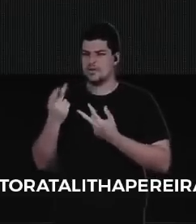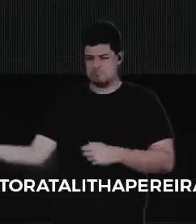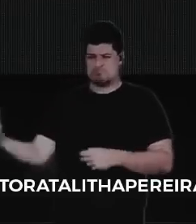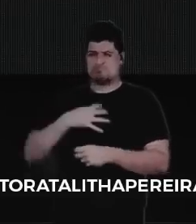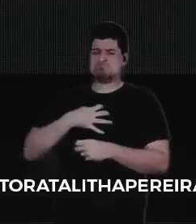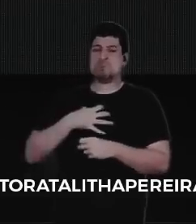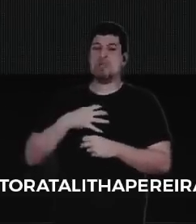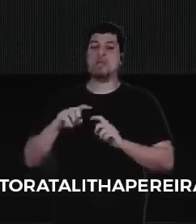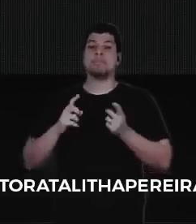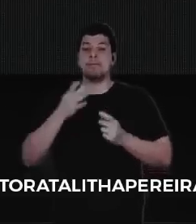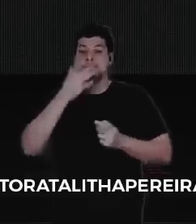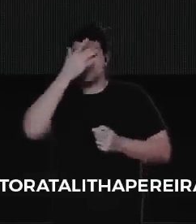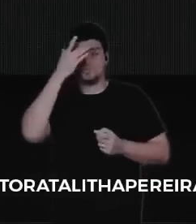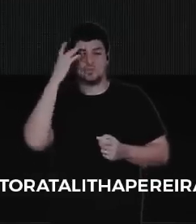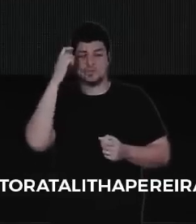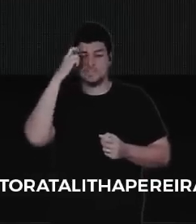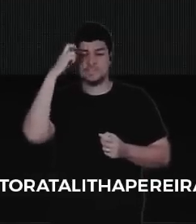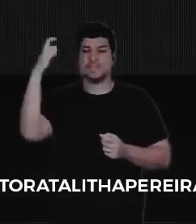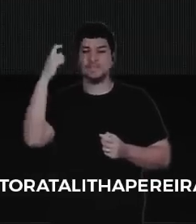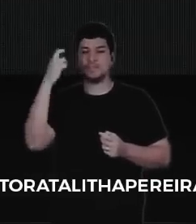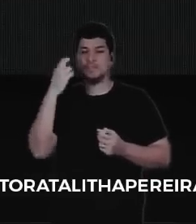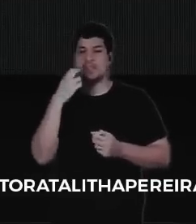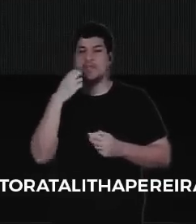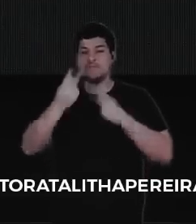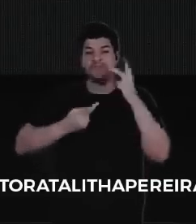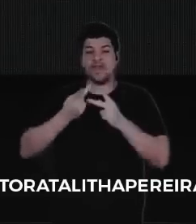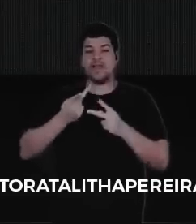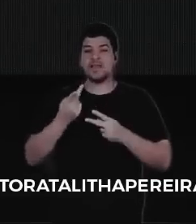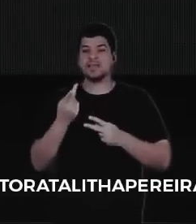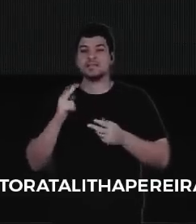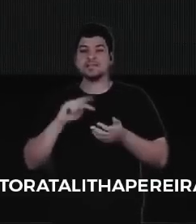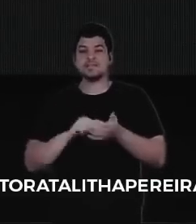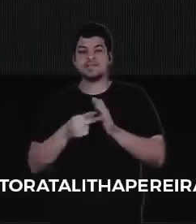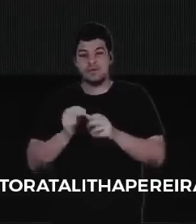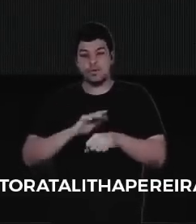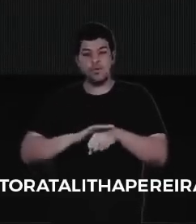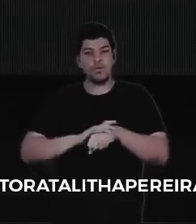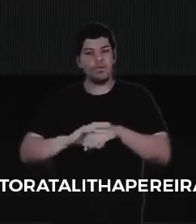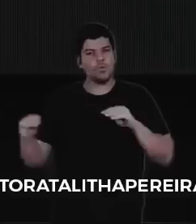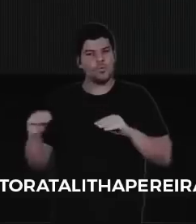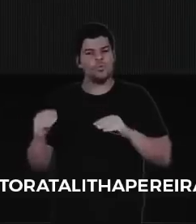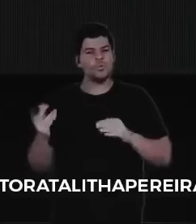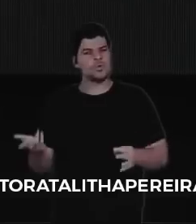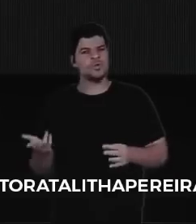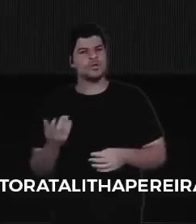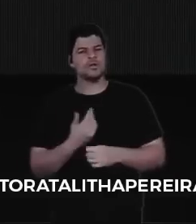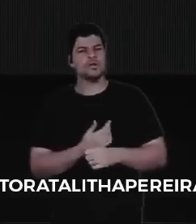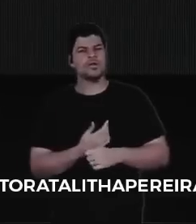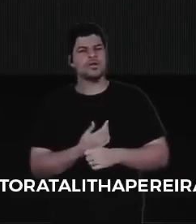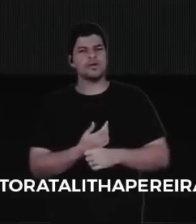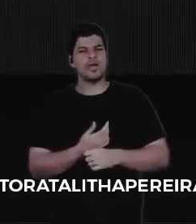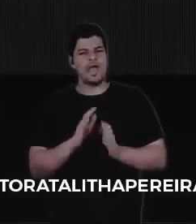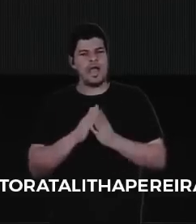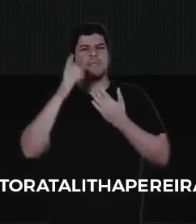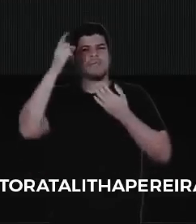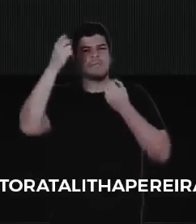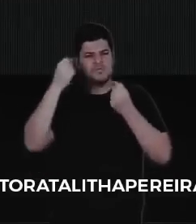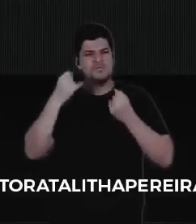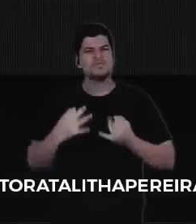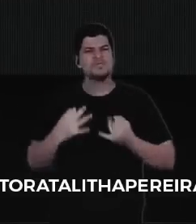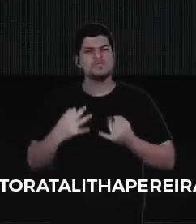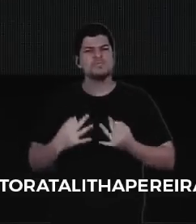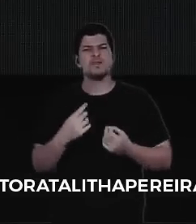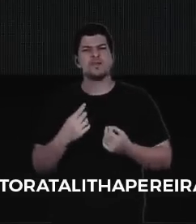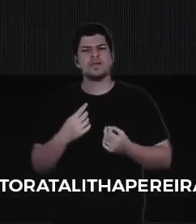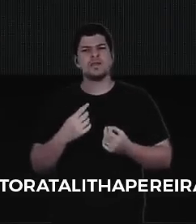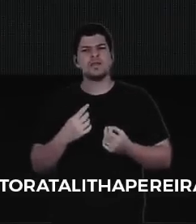a cura. Meu Deus, gente, a Bíblia diz que as palavras têm um poder de ferir como uma espada. Isso não é